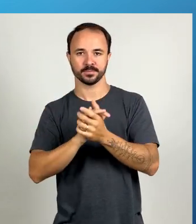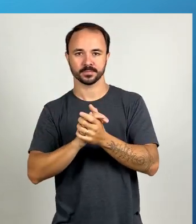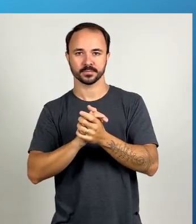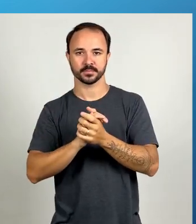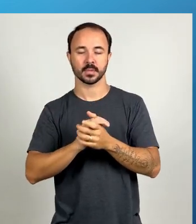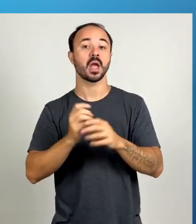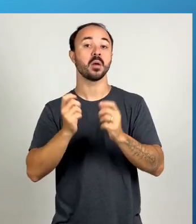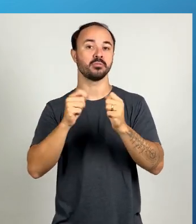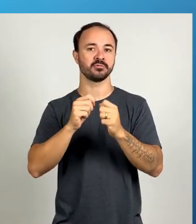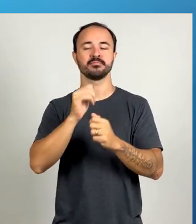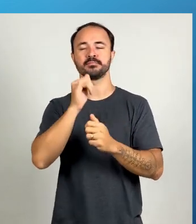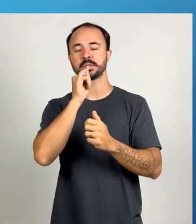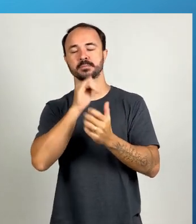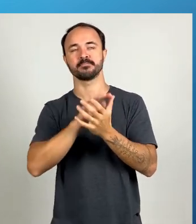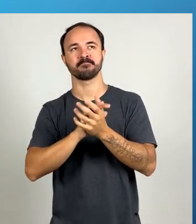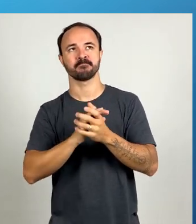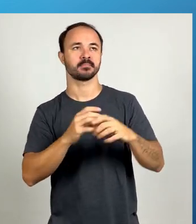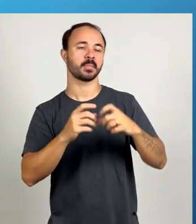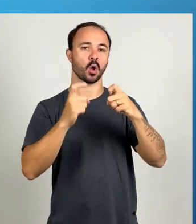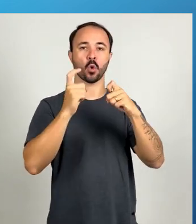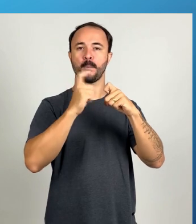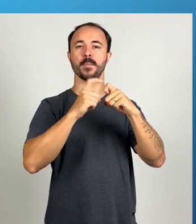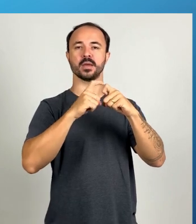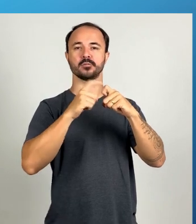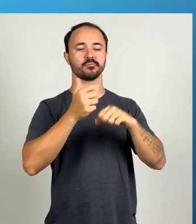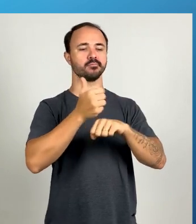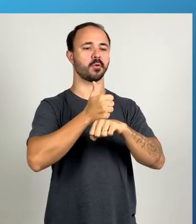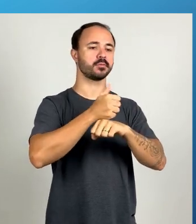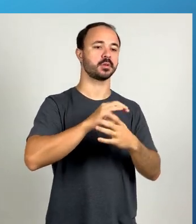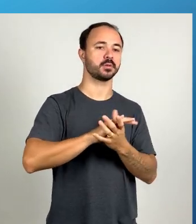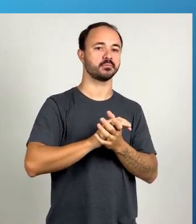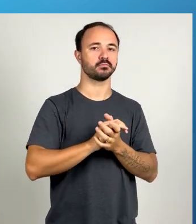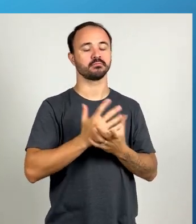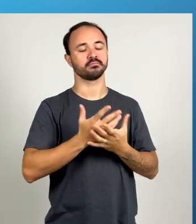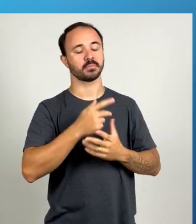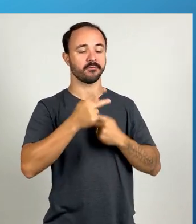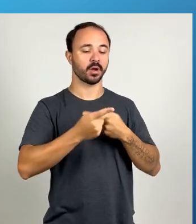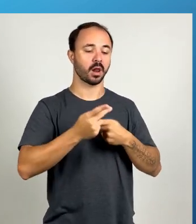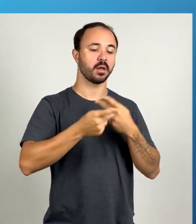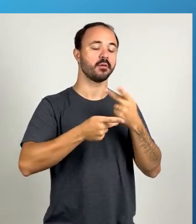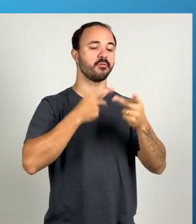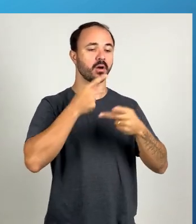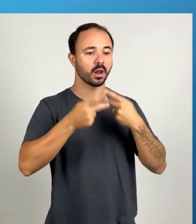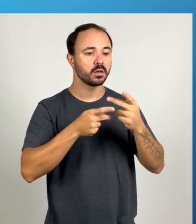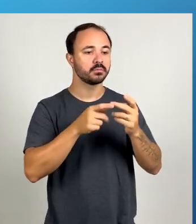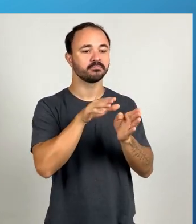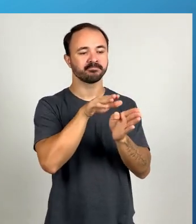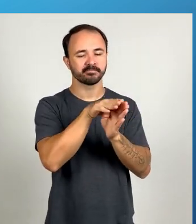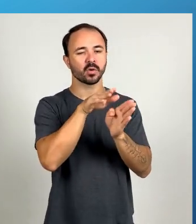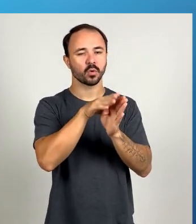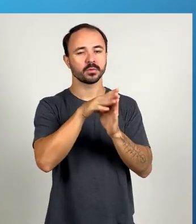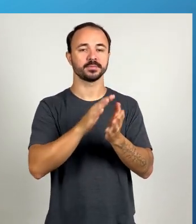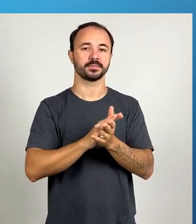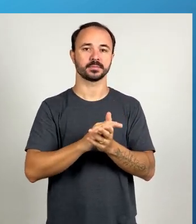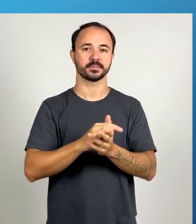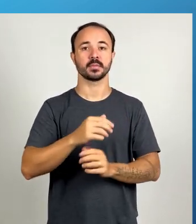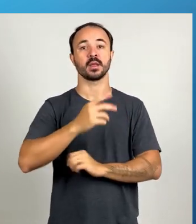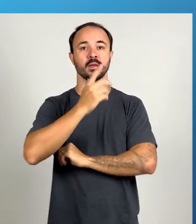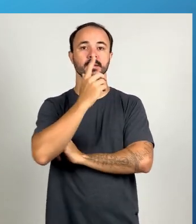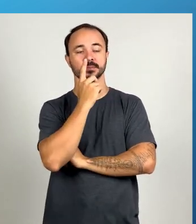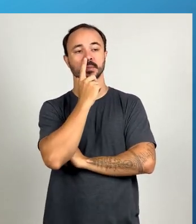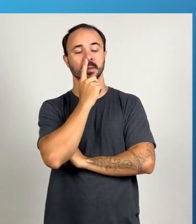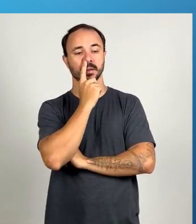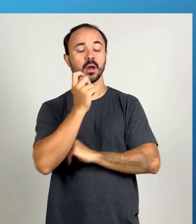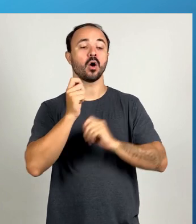às vezes na medicina, o médico está ali orientando estudantes em uma cirurgia, eles costumam falar